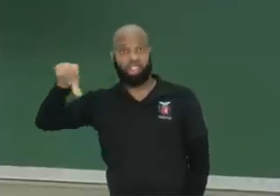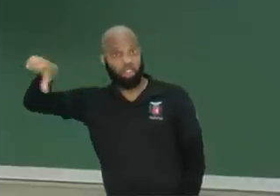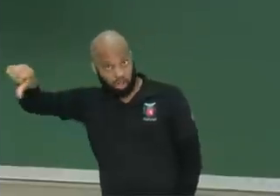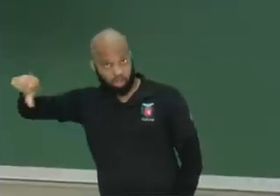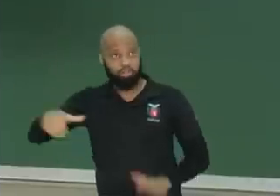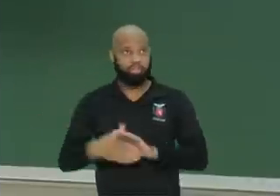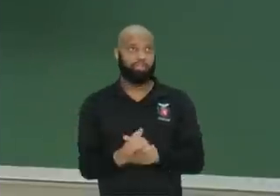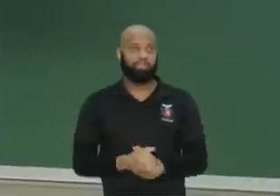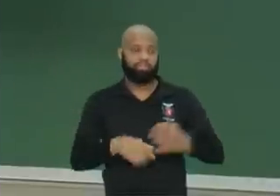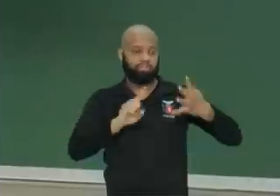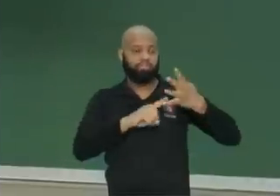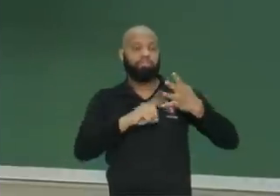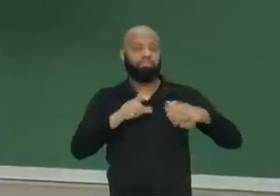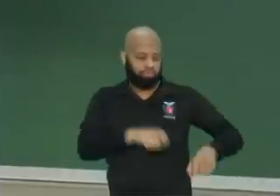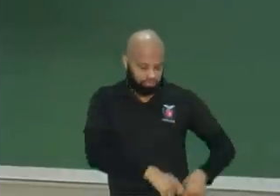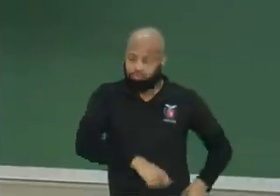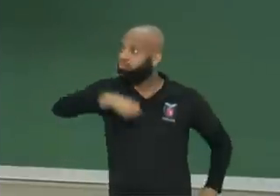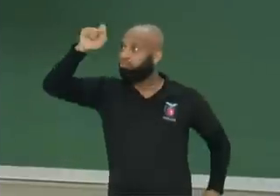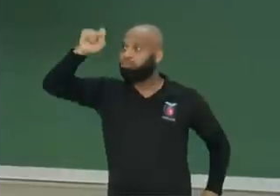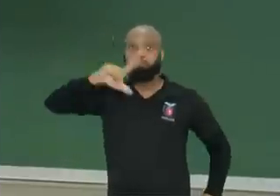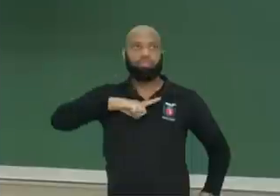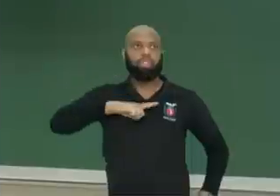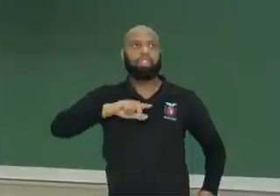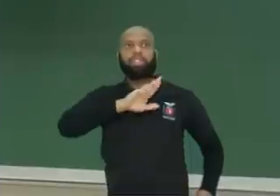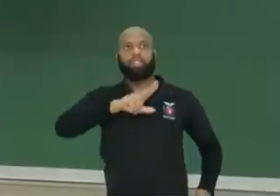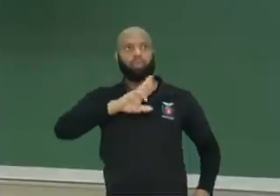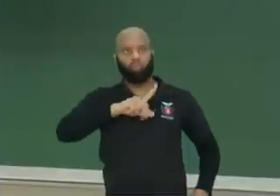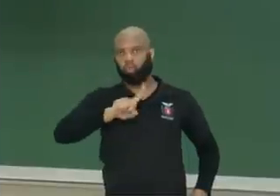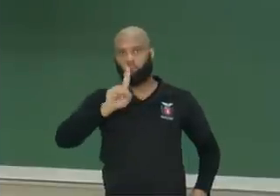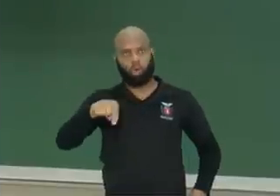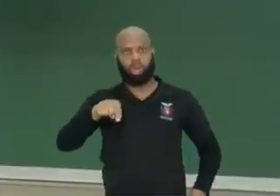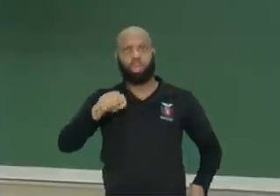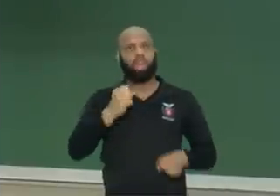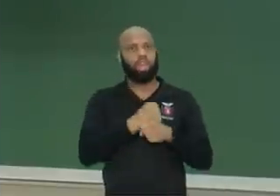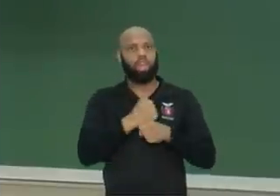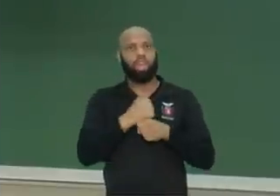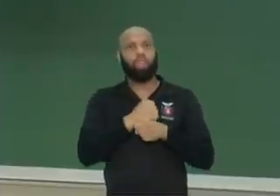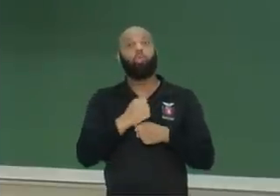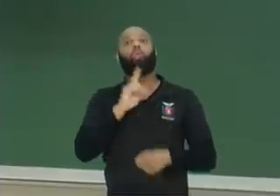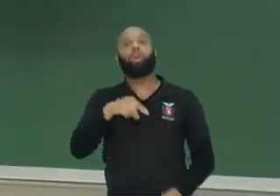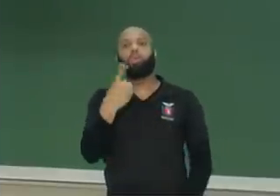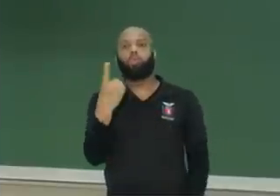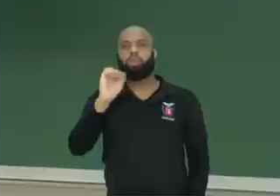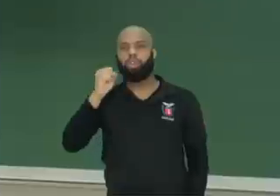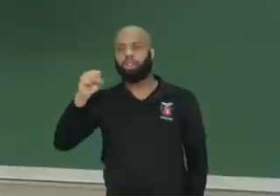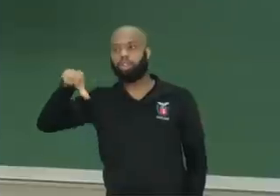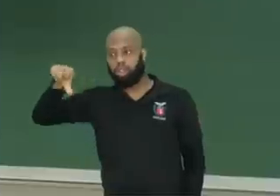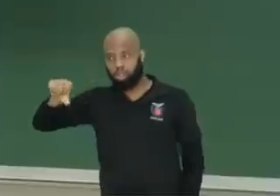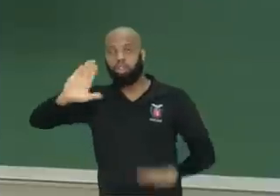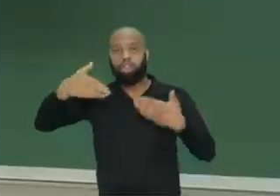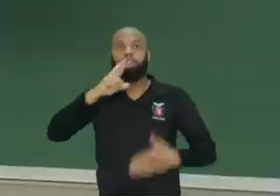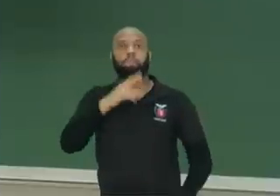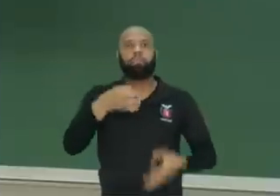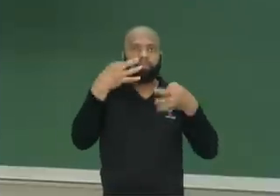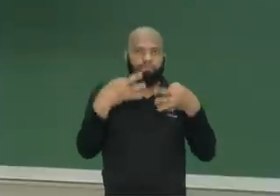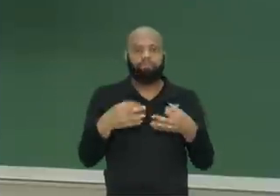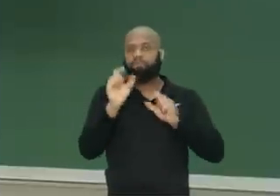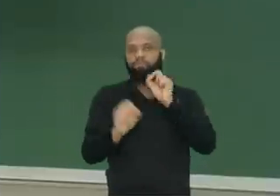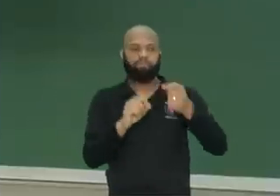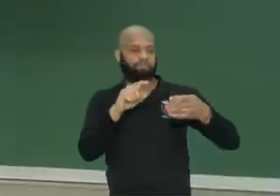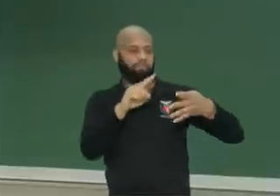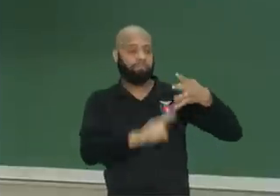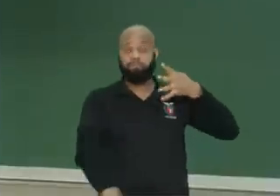1889. E a proclamação da República também em 1889. Então, a alternativa correta, a alternativa letra